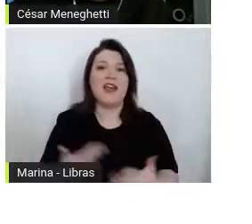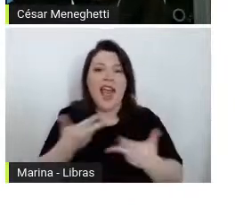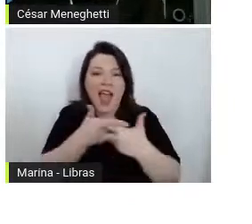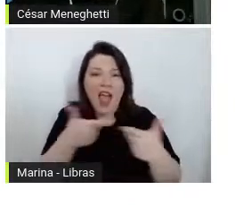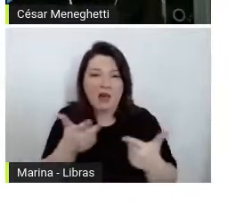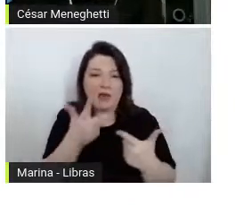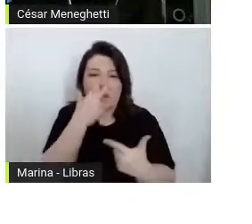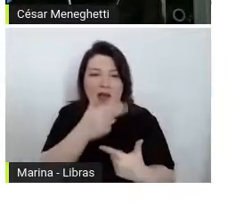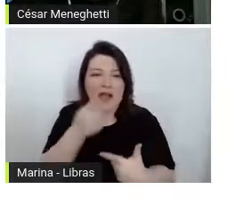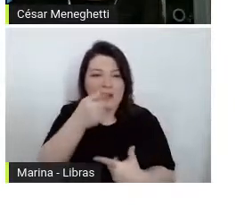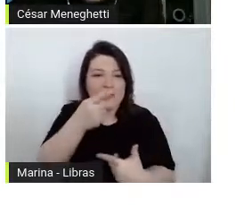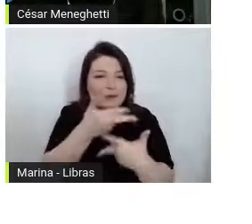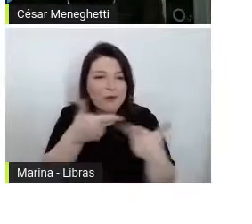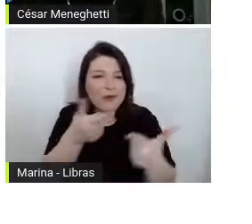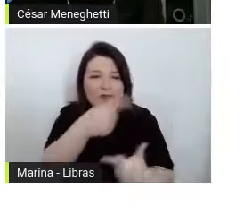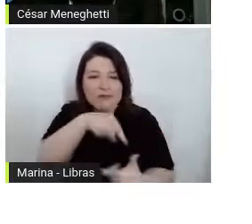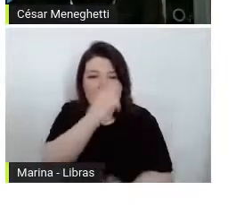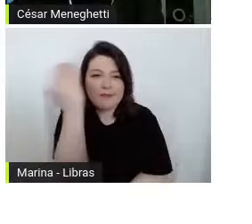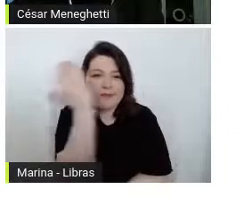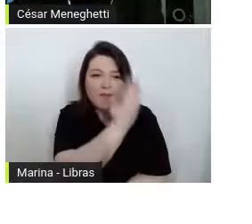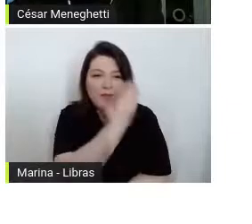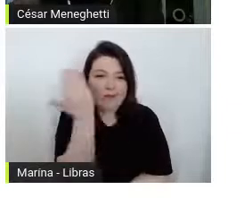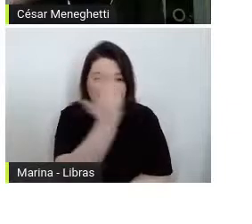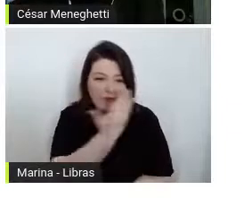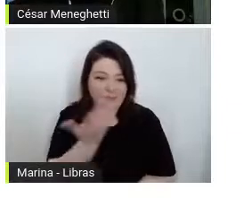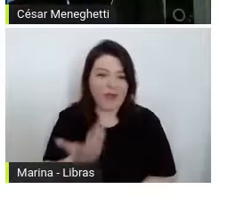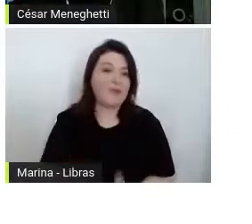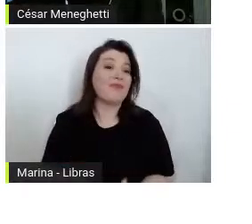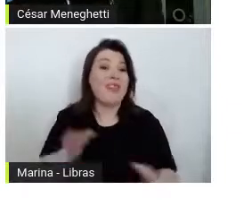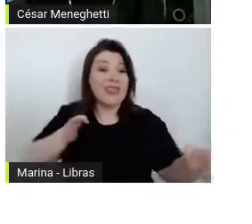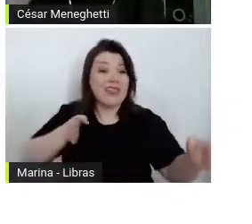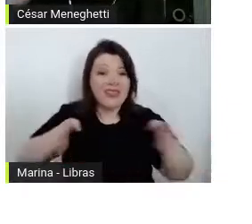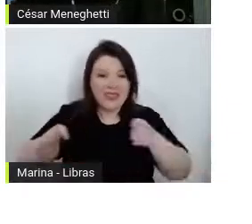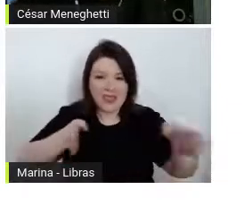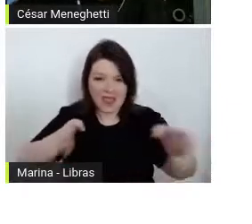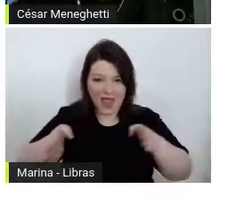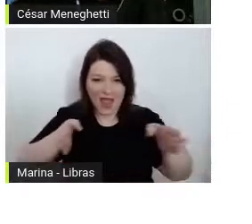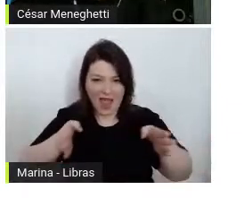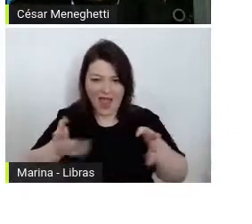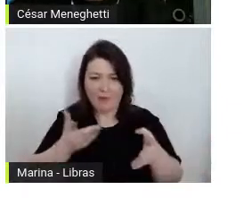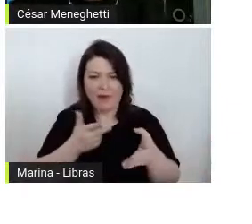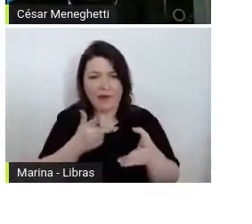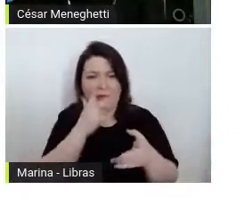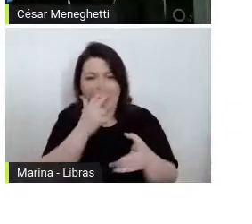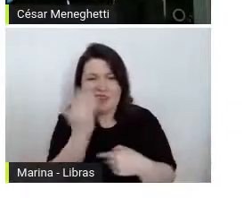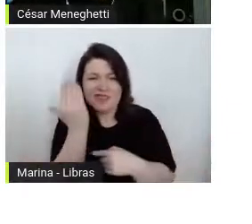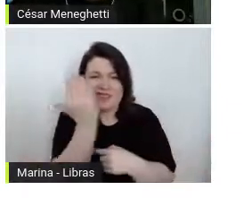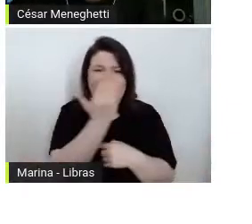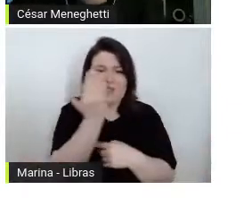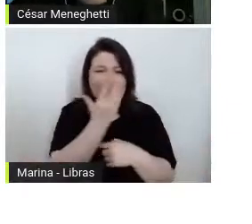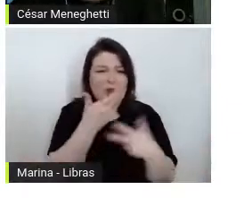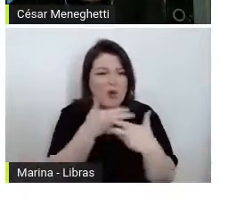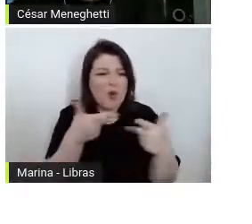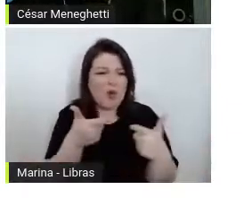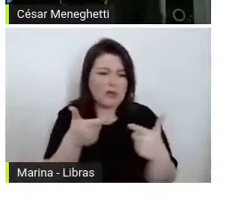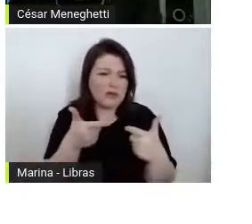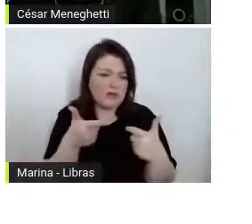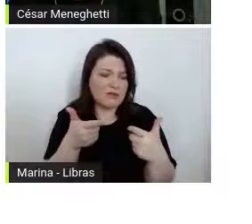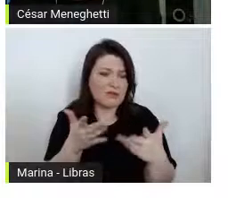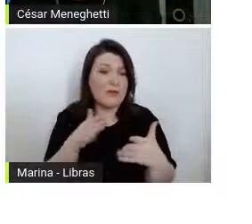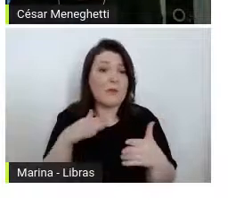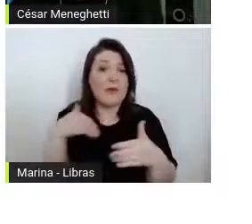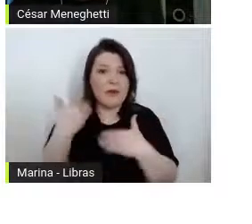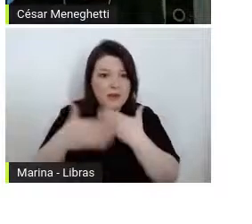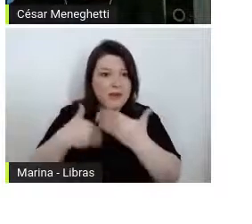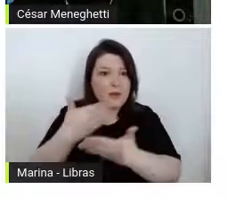né? Uhum. Que nessa época era só uma invisibilidade um pouco filosófica, estética. Mas com o tempo, como vocês vão